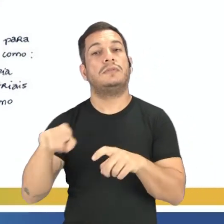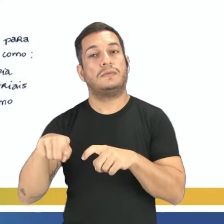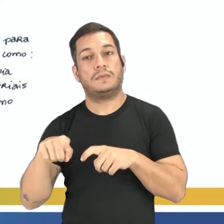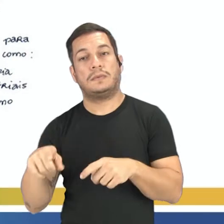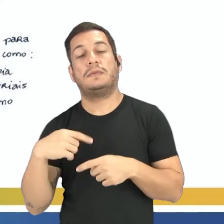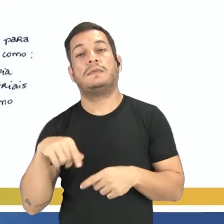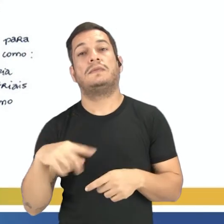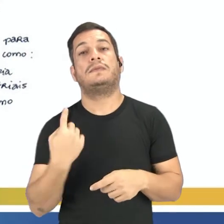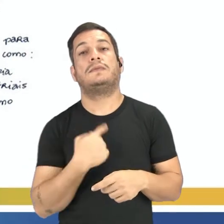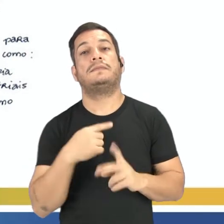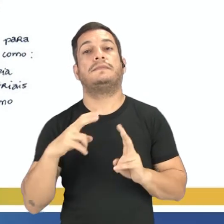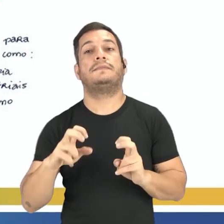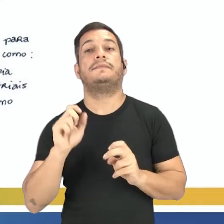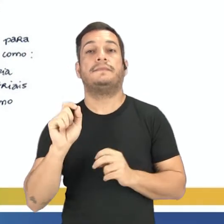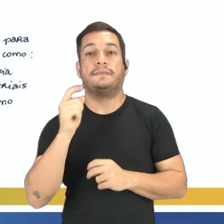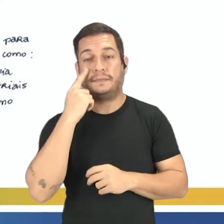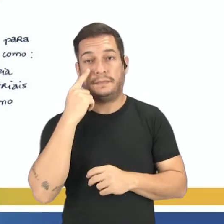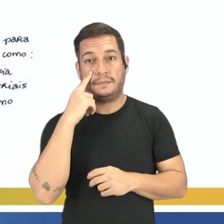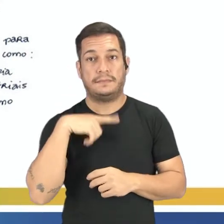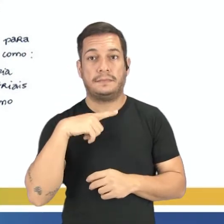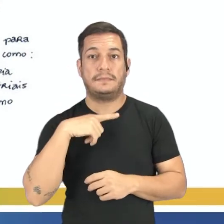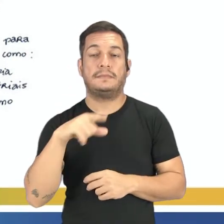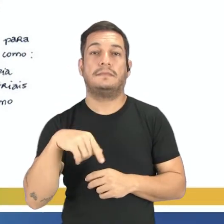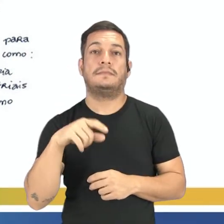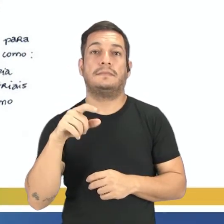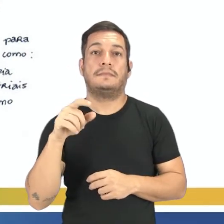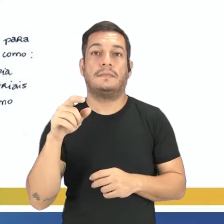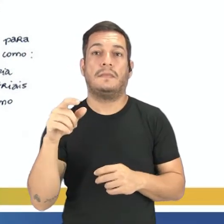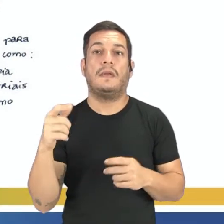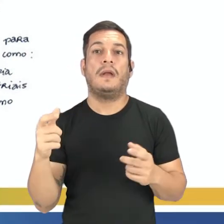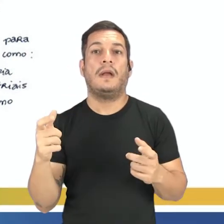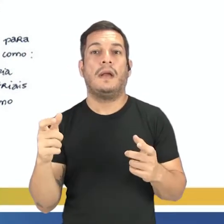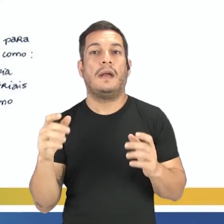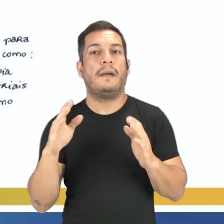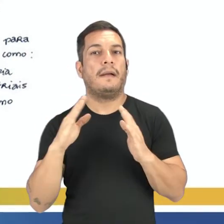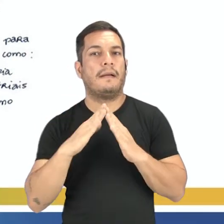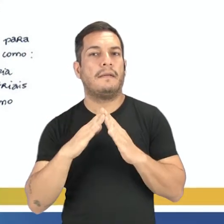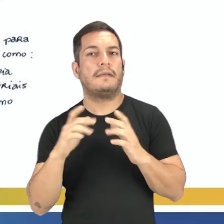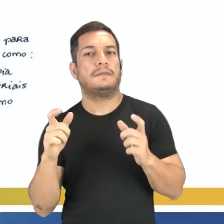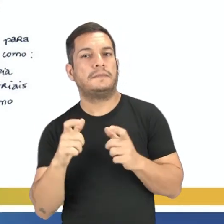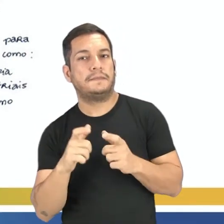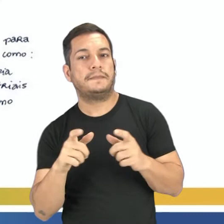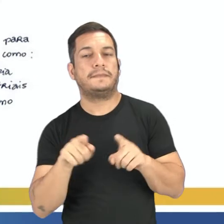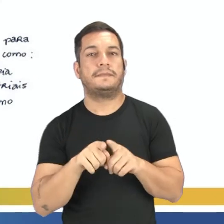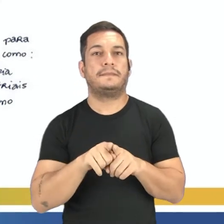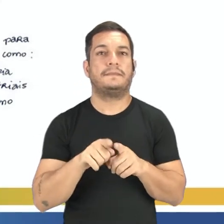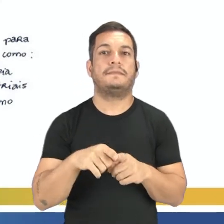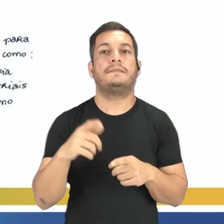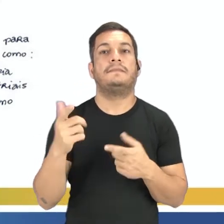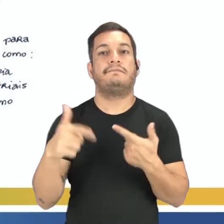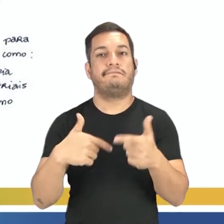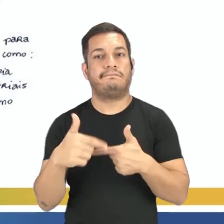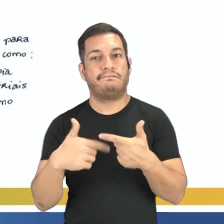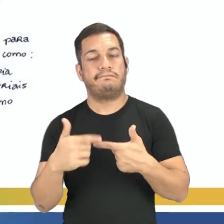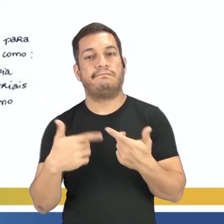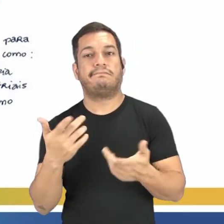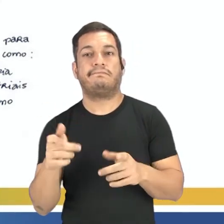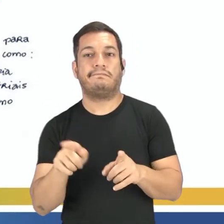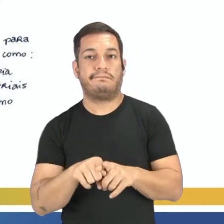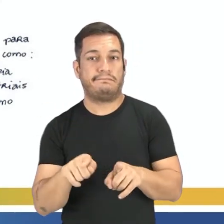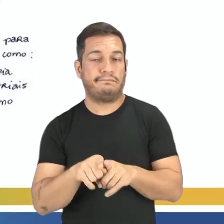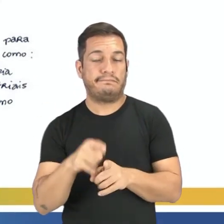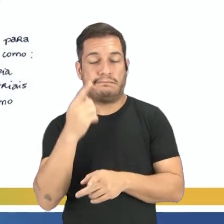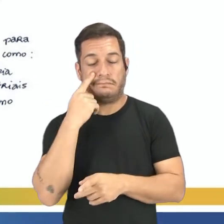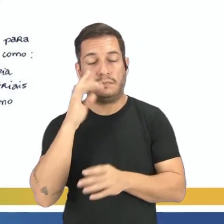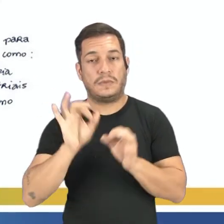gente percebe que destaca os assentamentos e pequenas propriedades, né? Assentamentos rurais, né? A qual